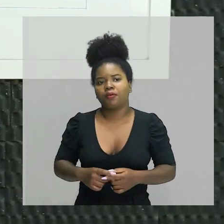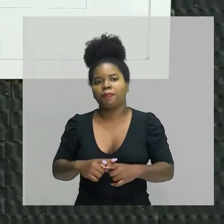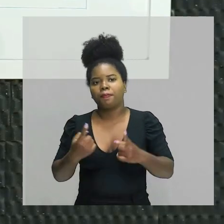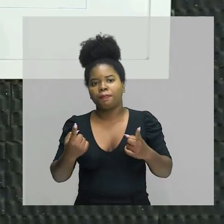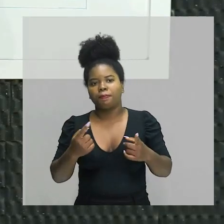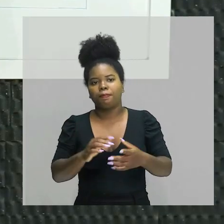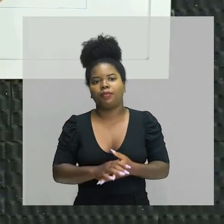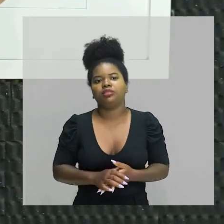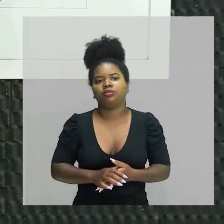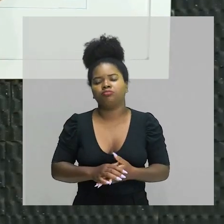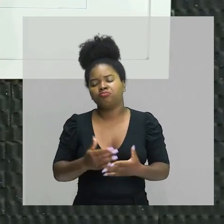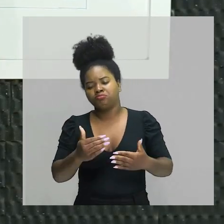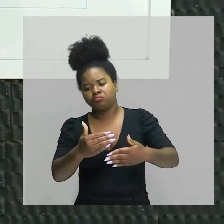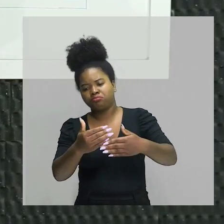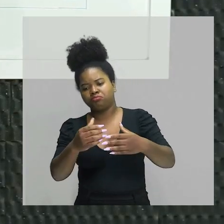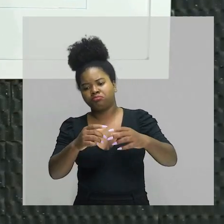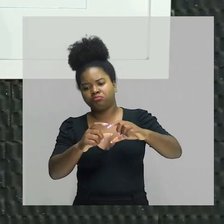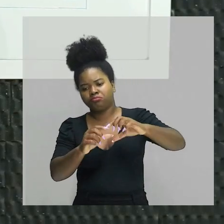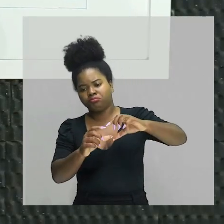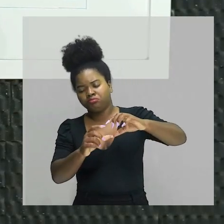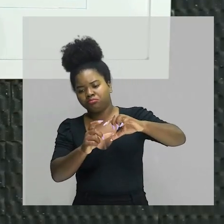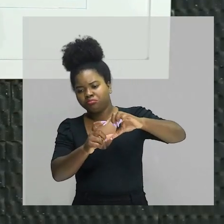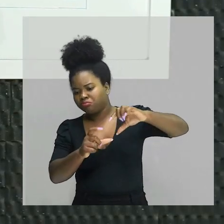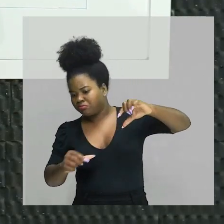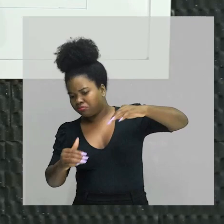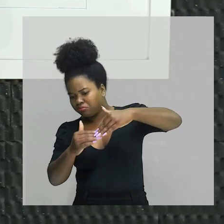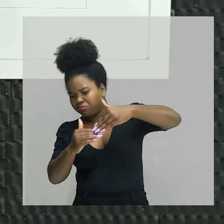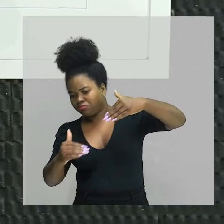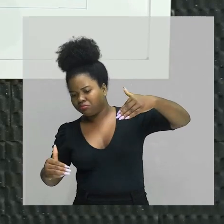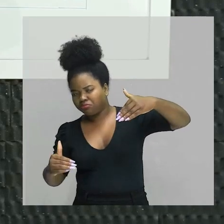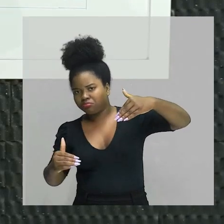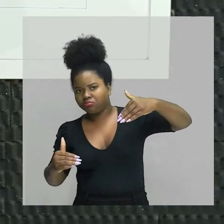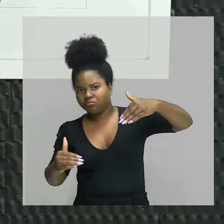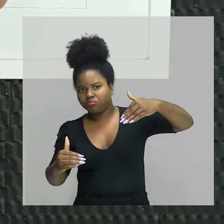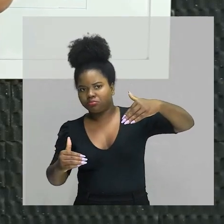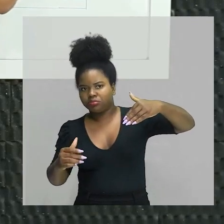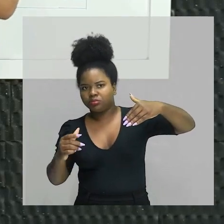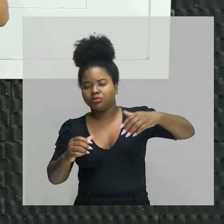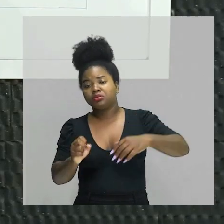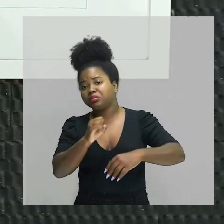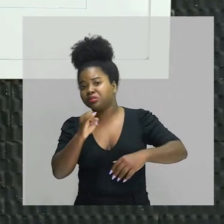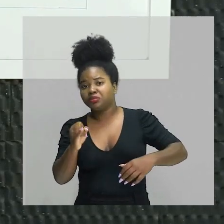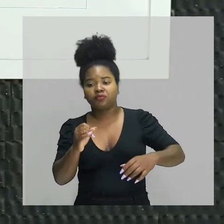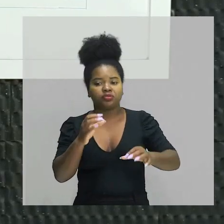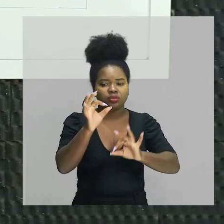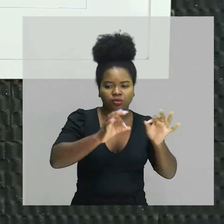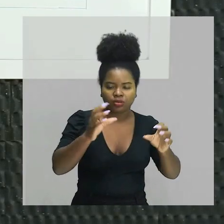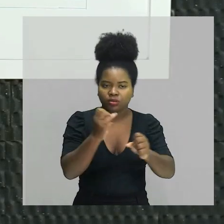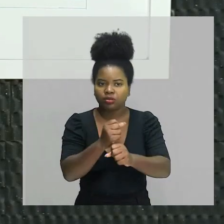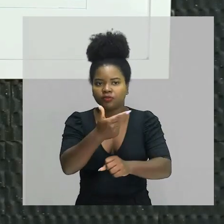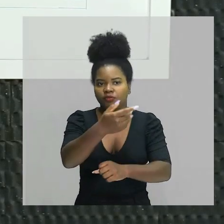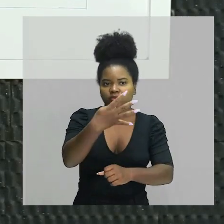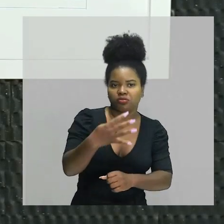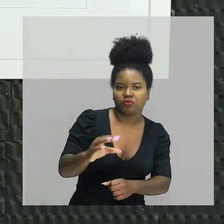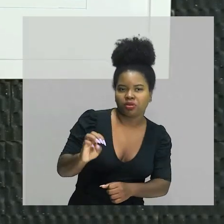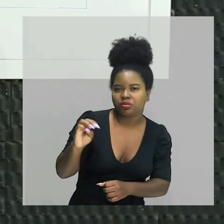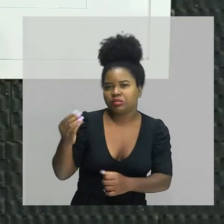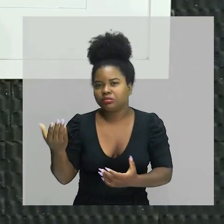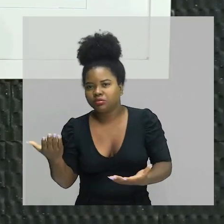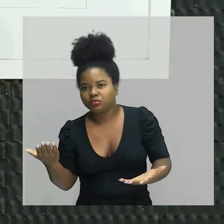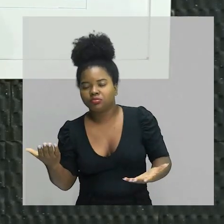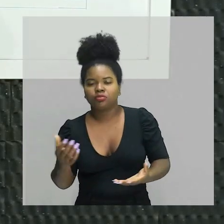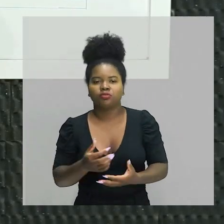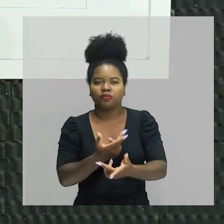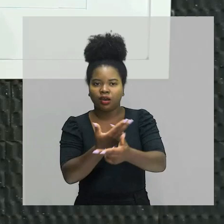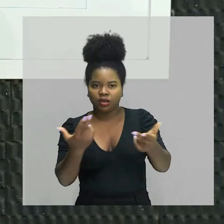você projetar todos esses pedaços aqui, ó, 24 centímetros, 24 centímetros, 24 centímetros, então, desse ponto aqui,